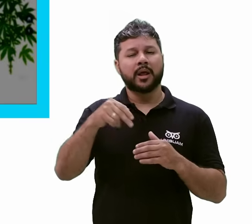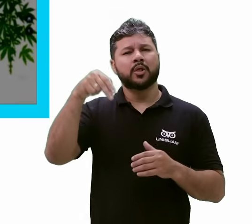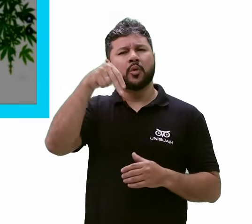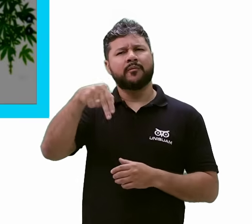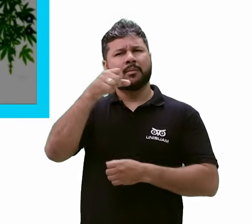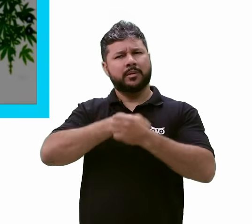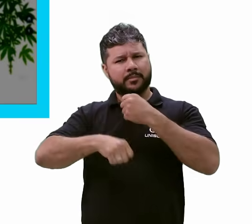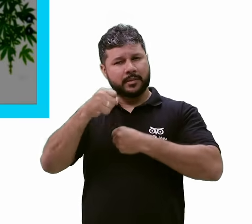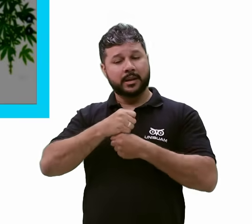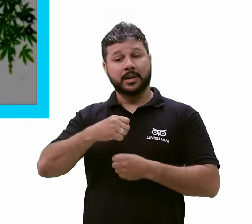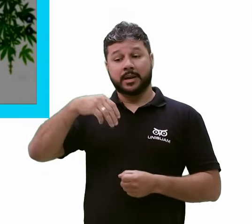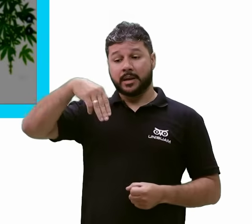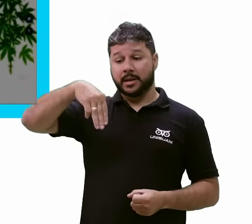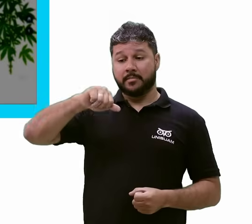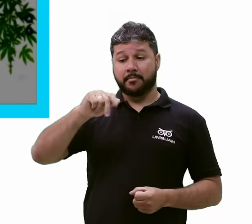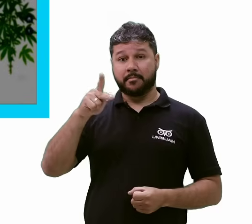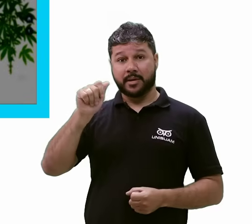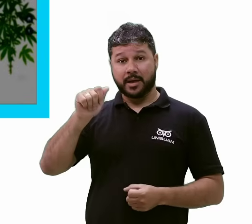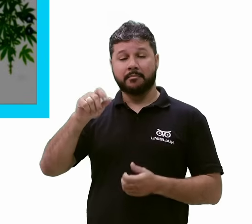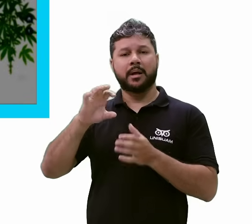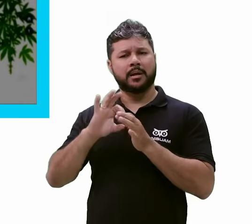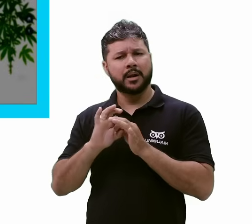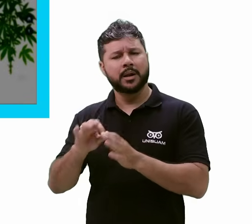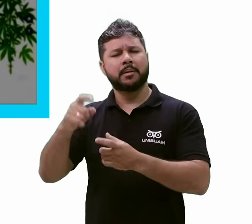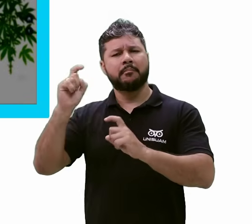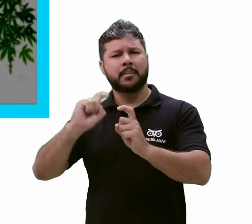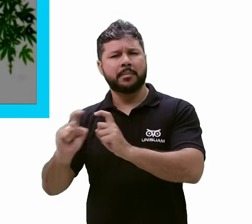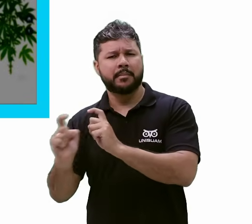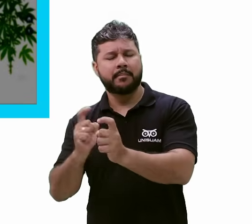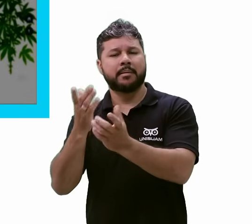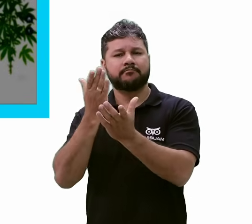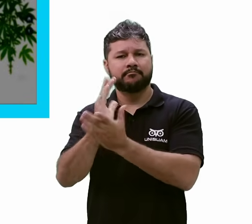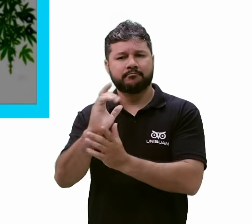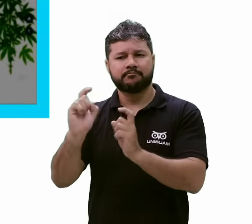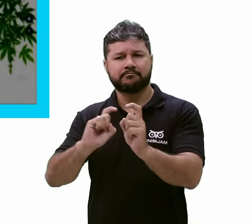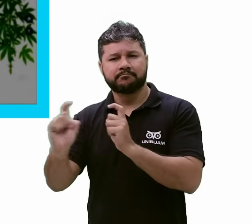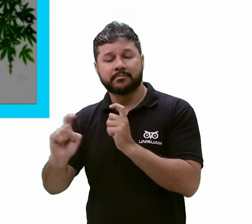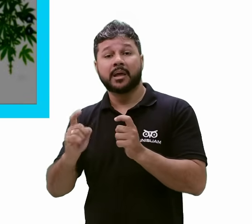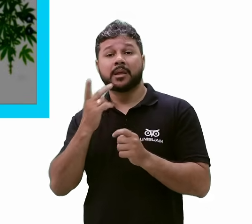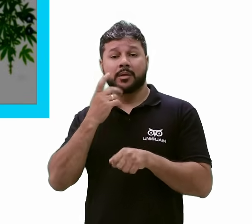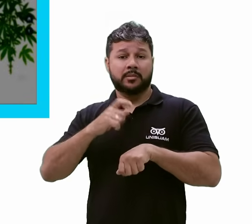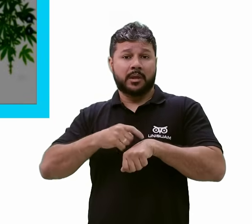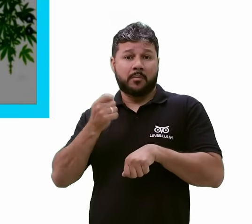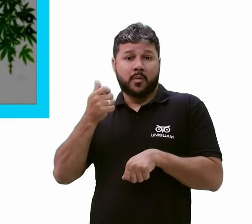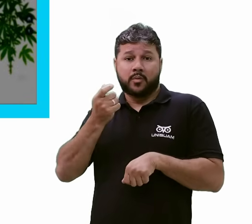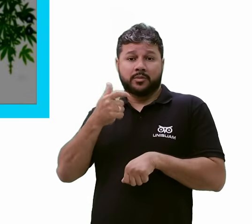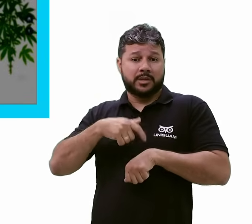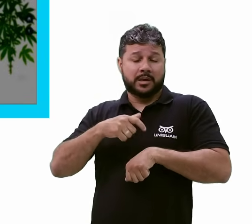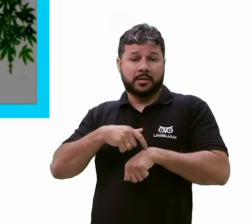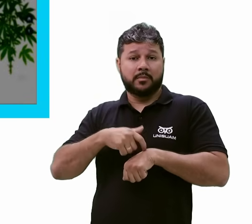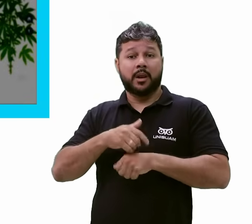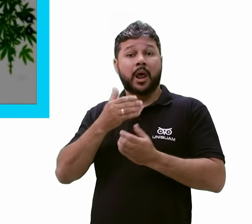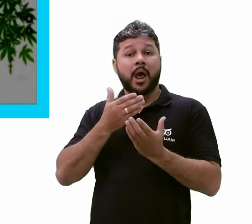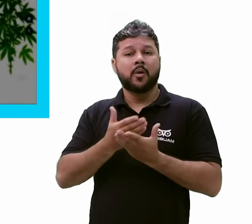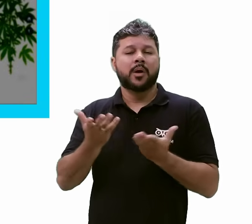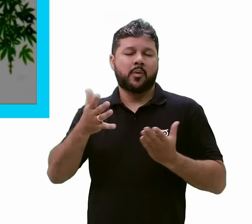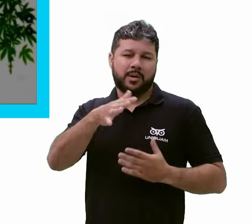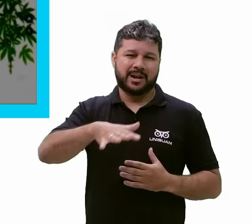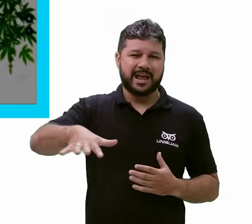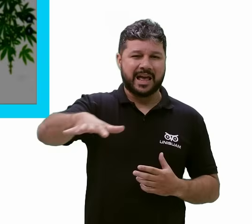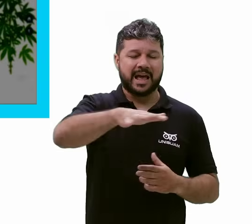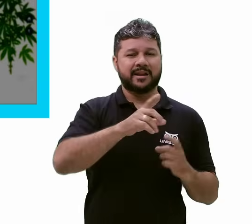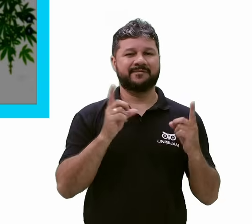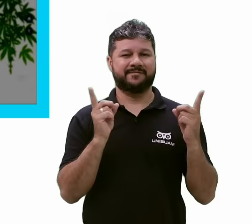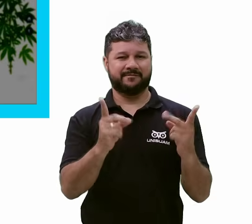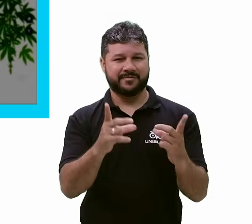Então, a partir de novembro do ano passado, o MAPA começa a poder deliberar sobre o assunto. Então, é muito recente tudo isso ainda. A gente vai começar a